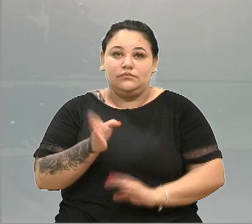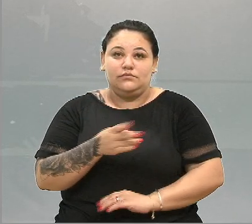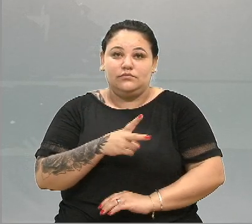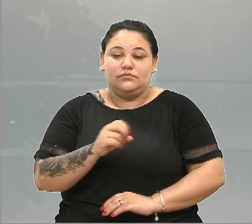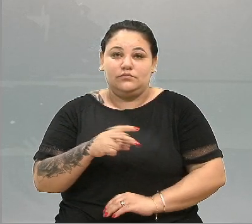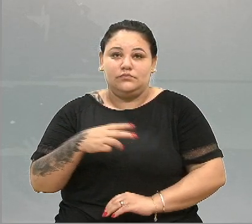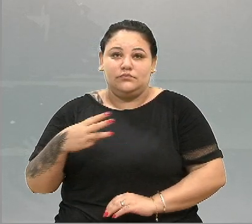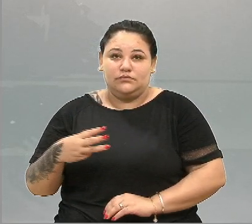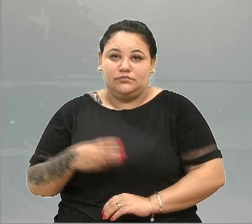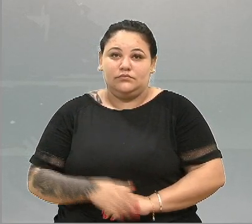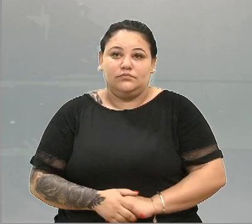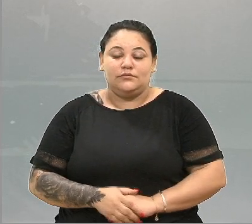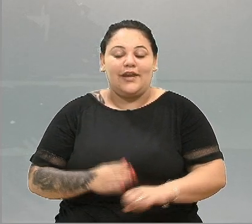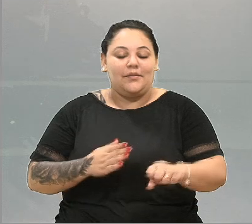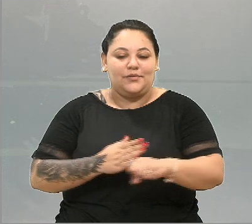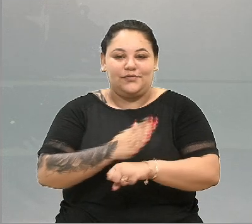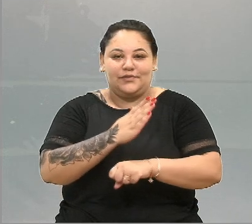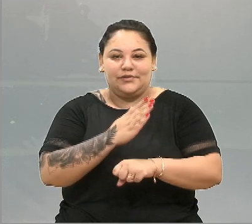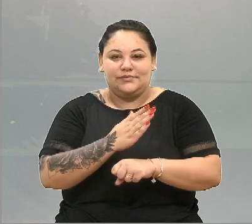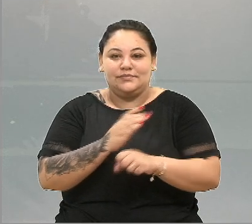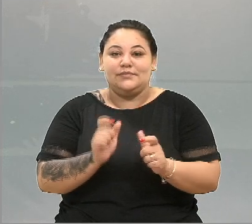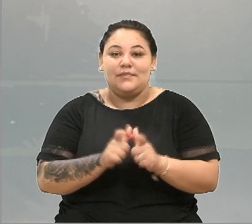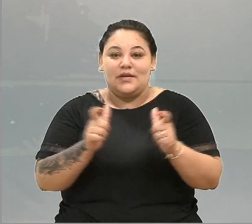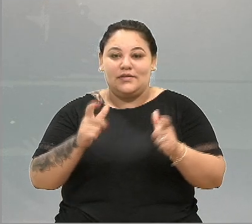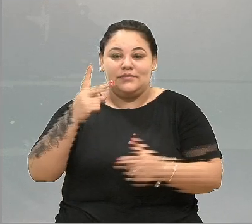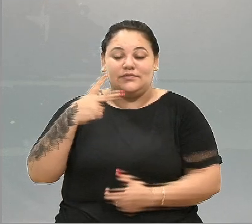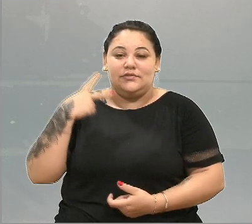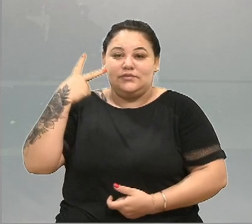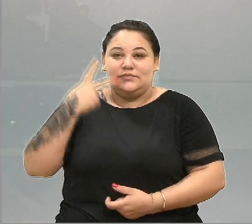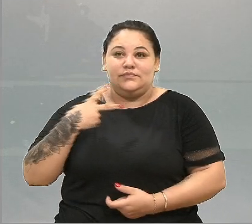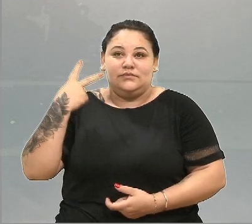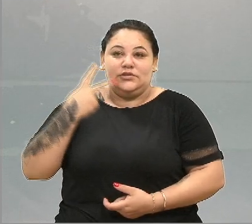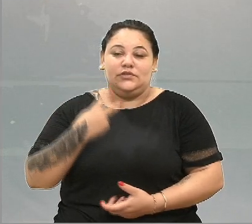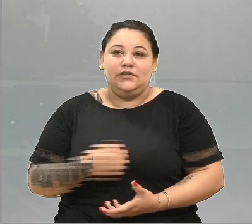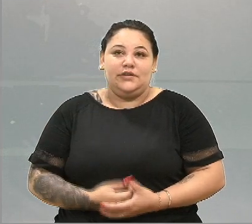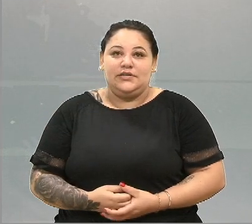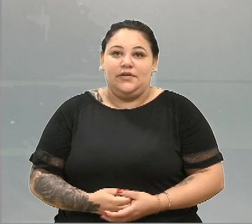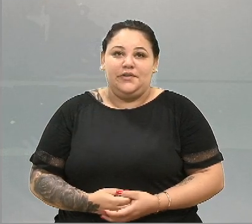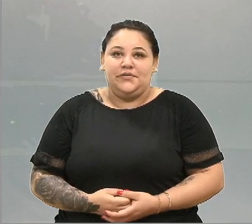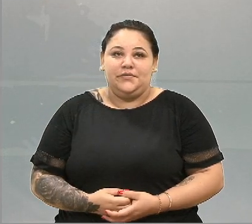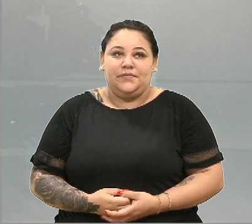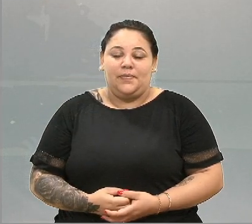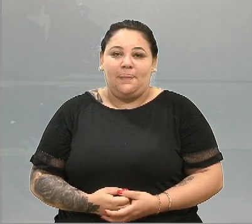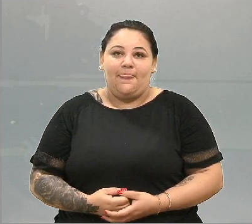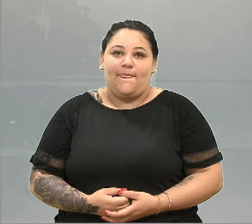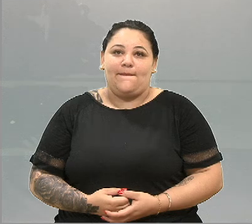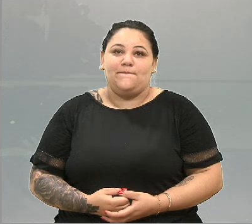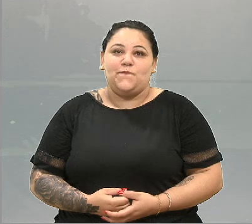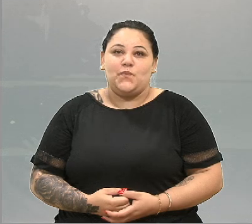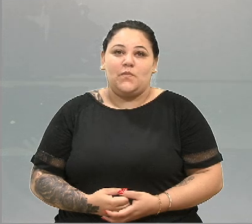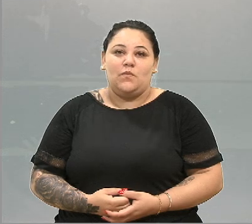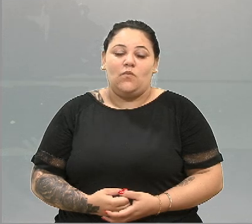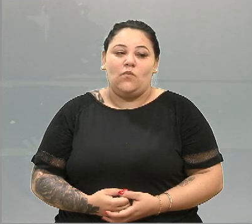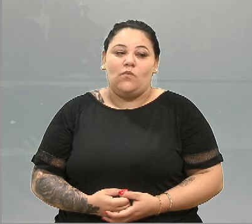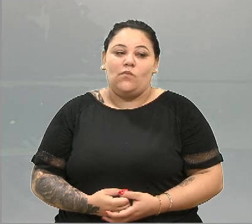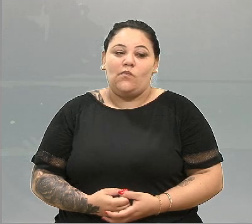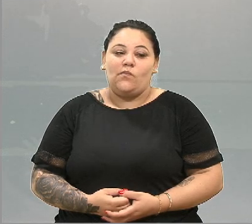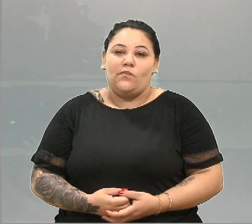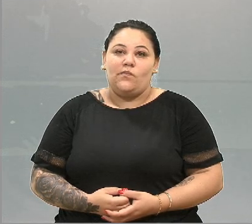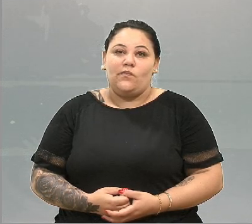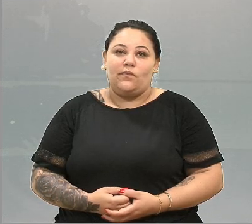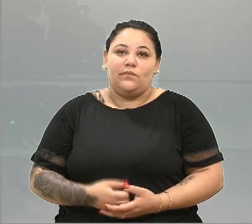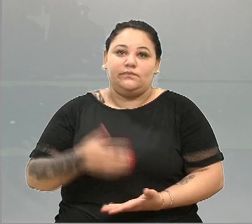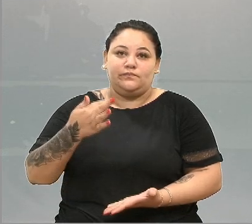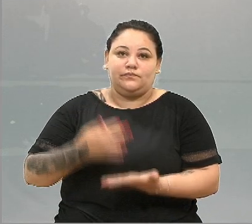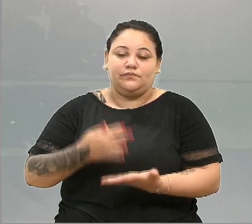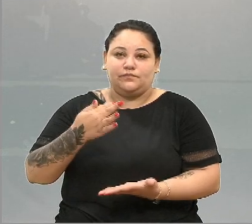79/2023 foi aprovado por unanimidade das vereadoras e vereadores, com